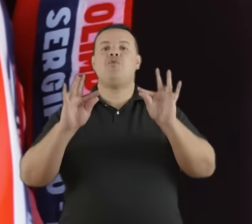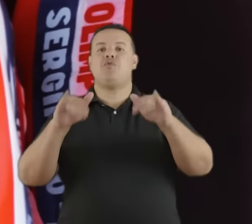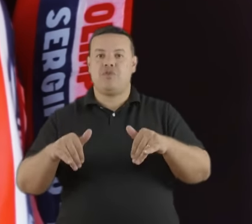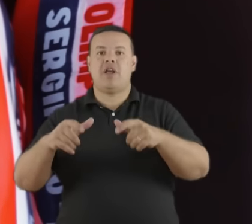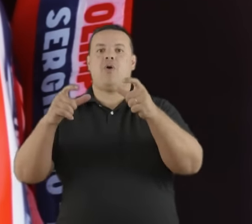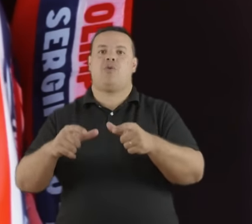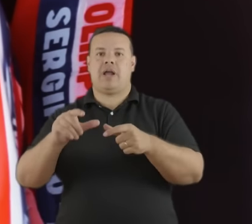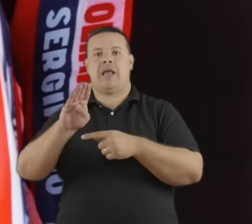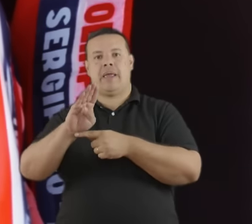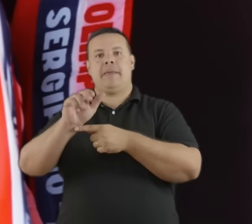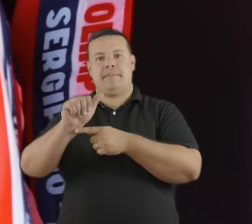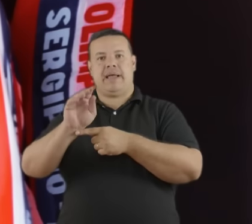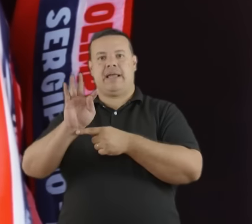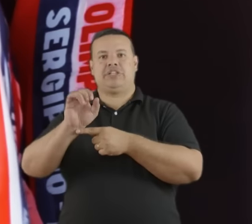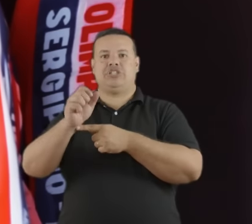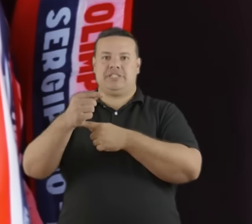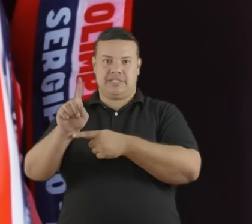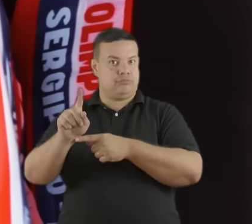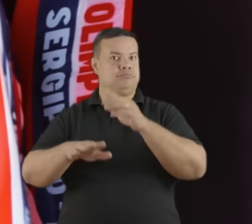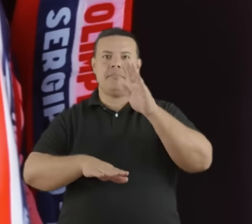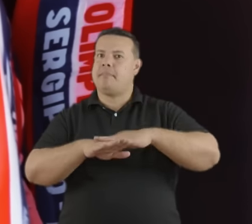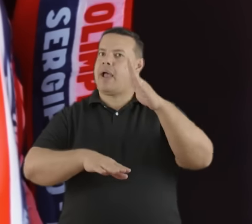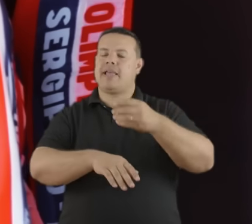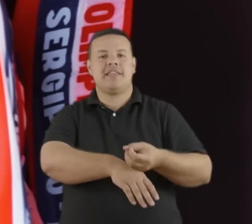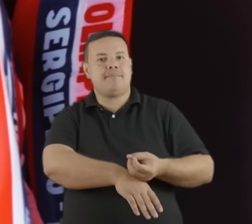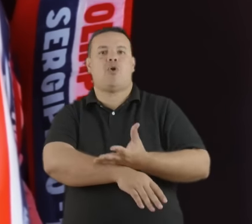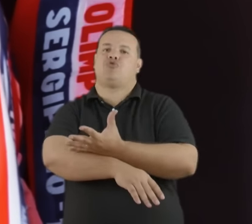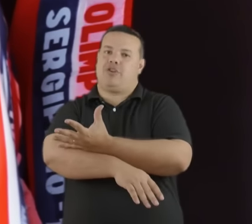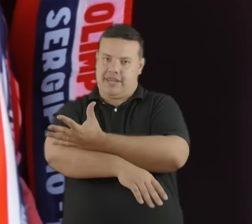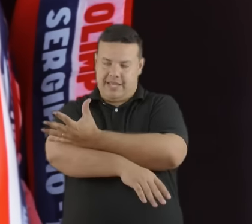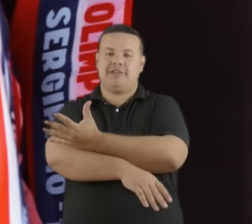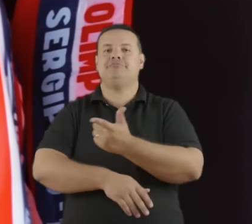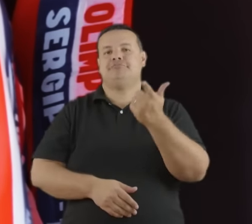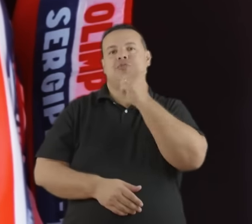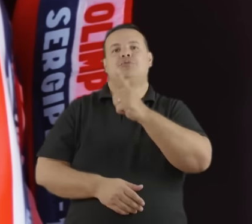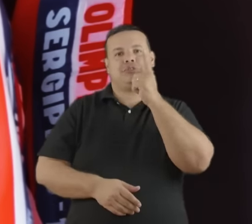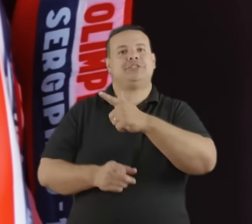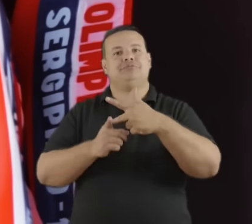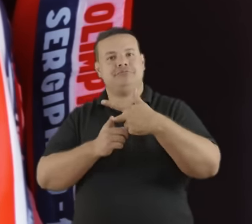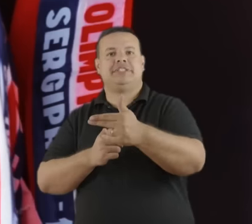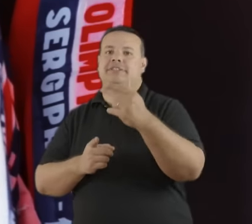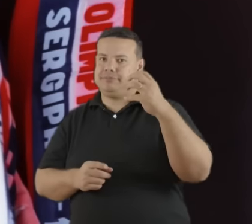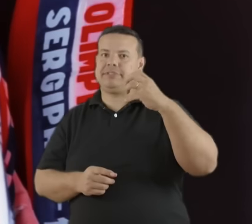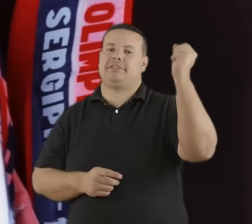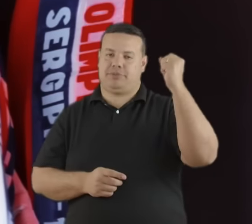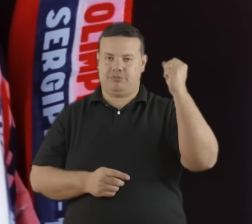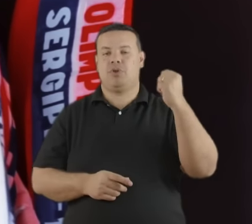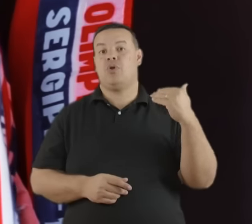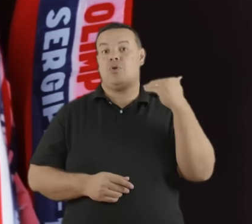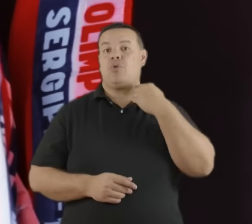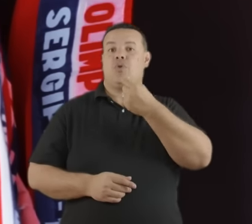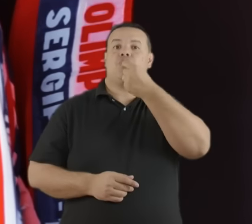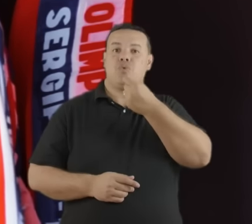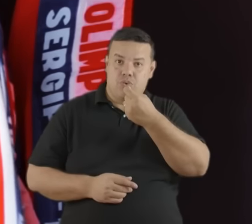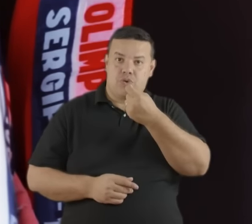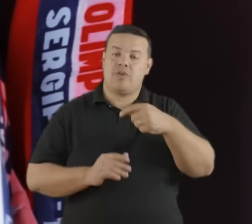no Batistão. Esse foi o mais emocionante, porque foi de onde saiu o título de campeão. O juiz veio do